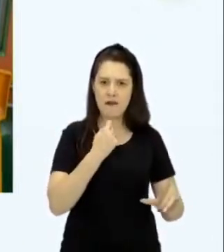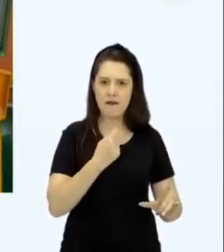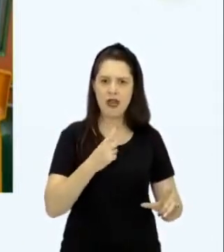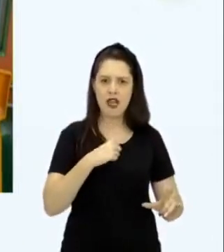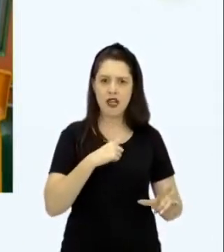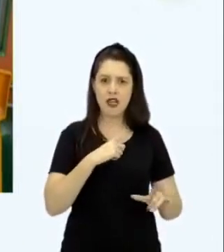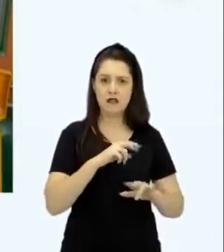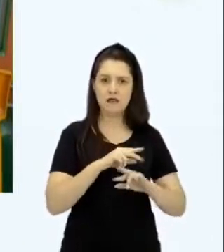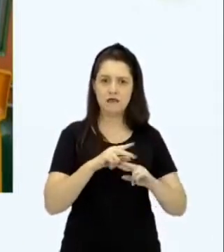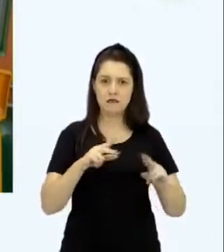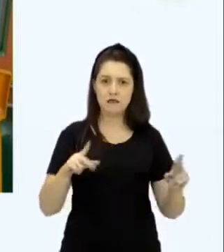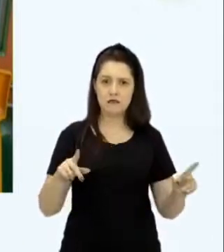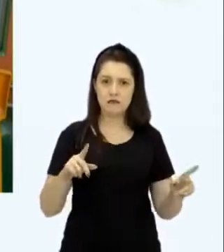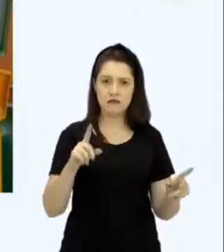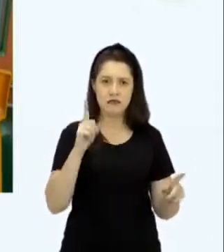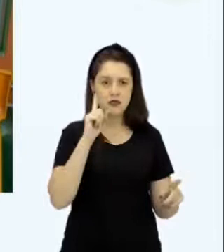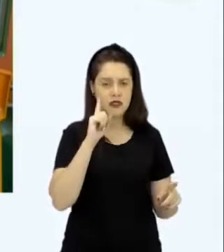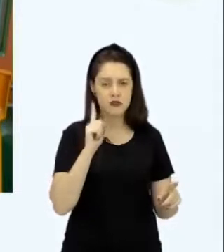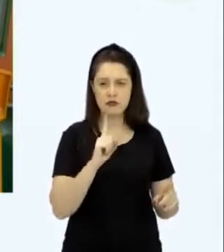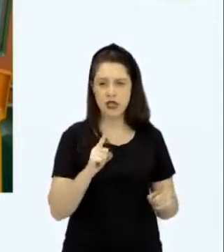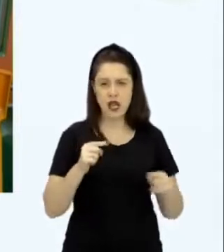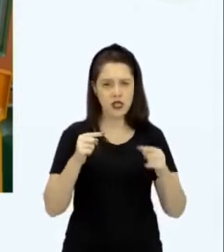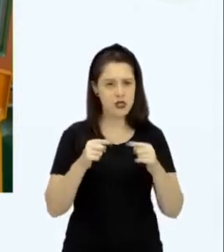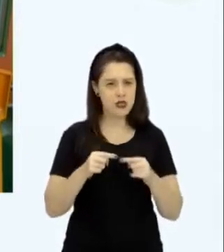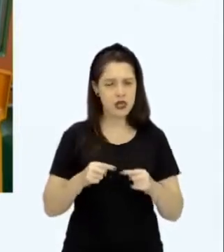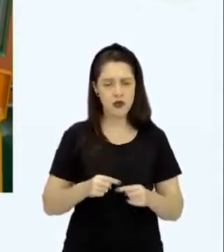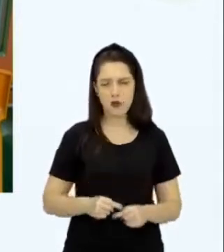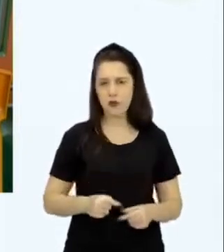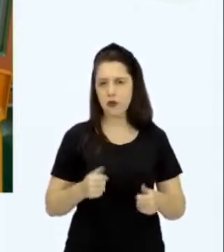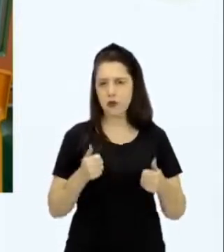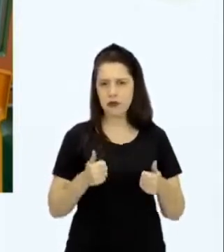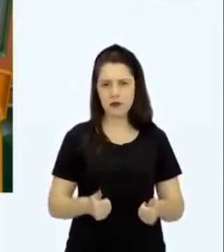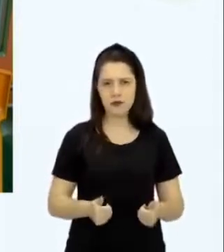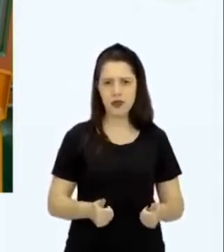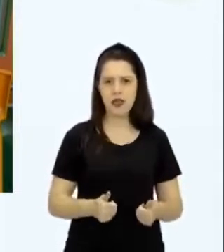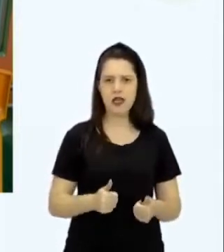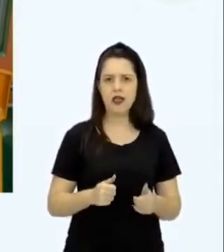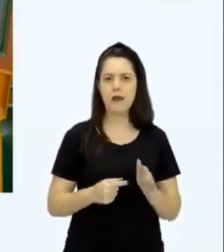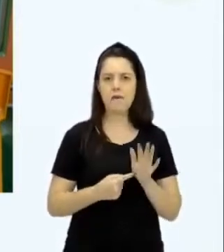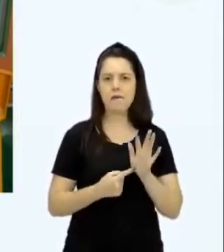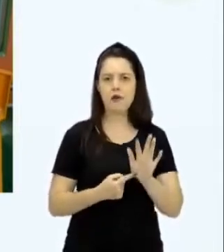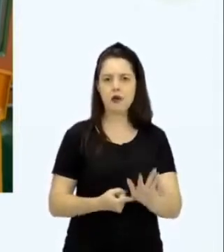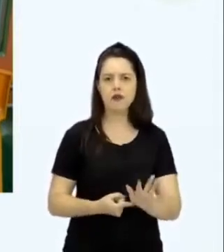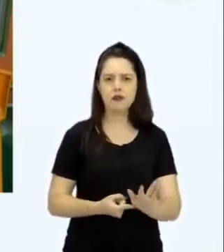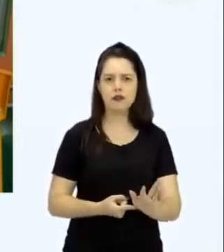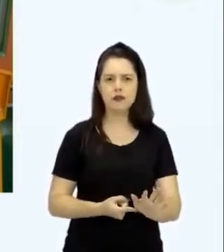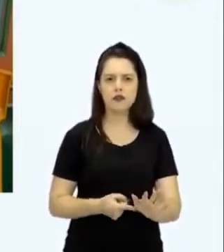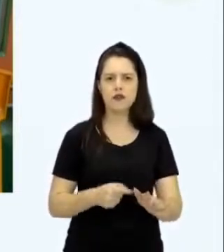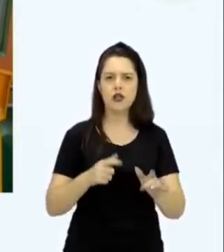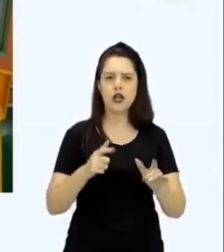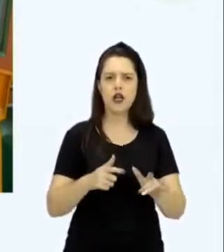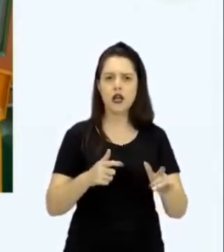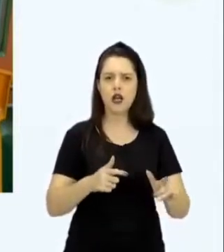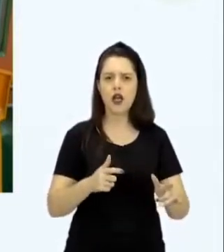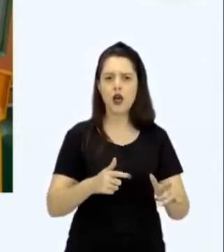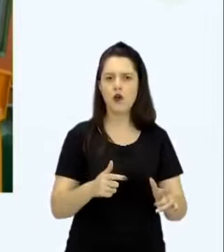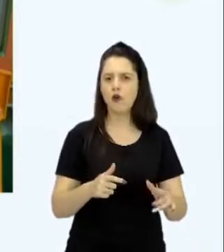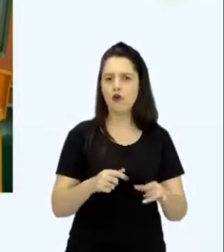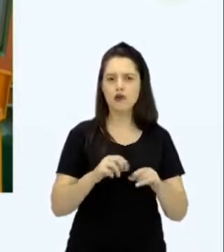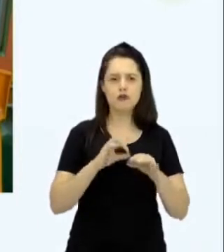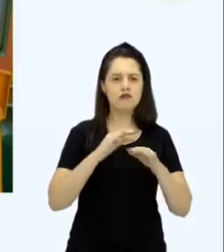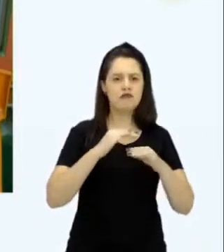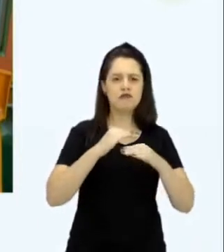coisa que não está de acordo. E o IDE do Arduino, ele já mostra pra gente qual é a linha que não